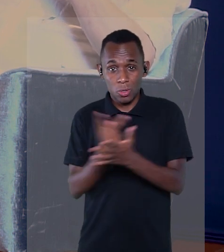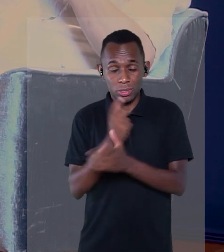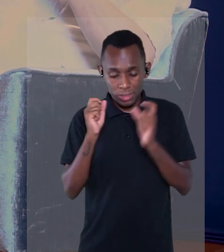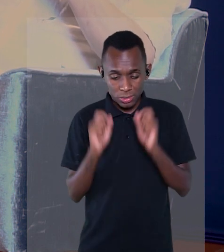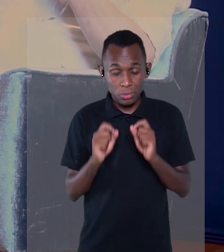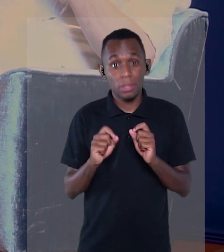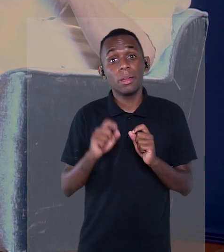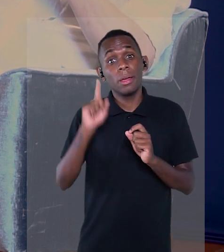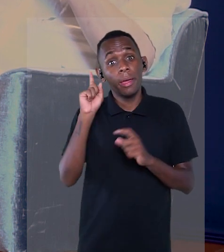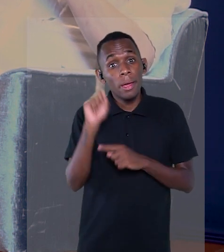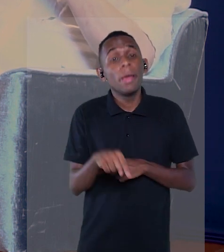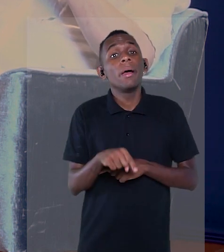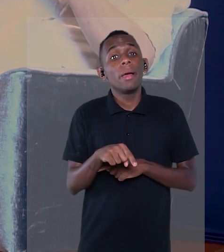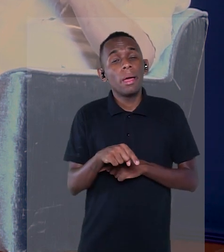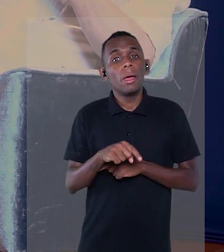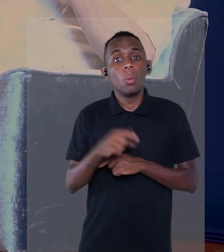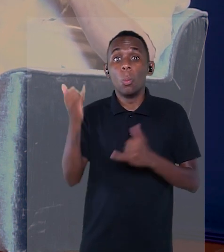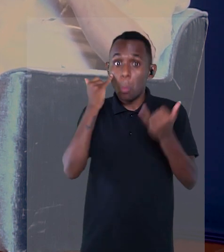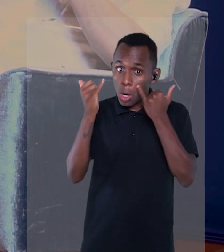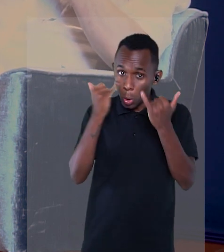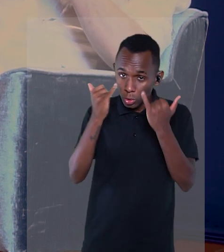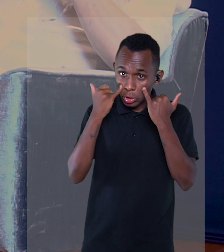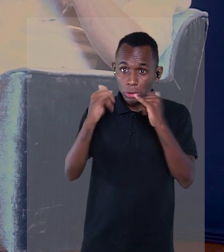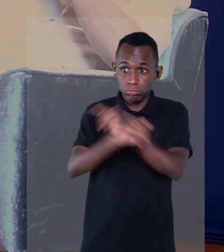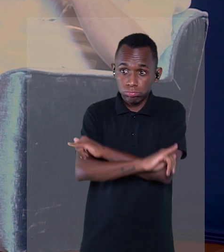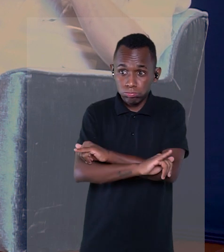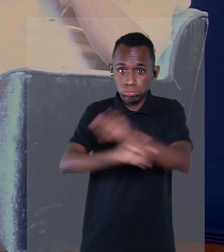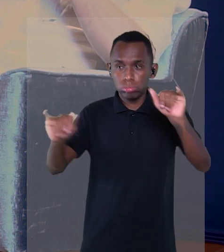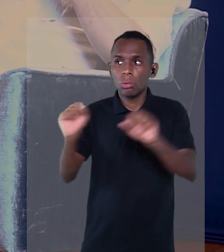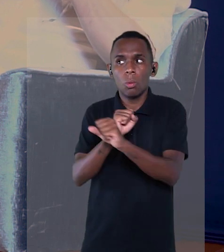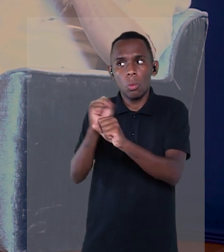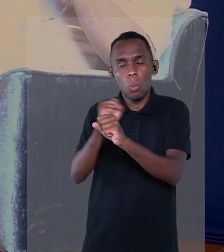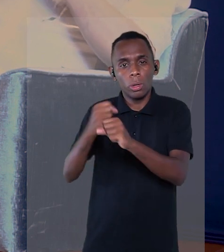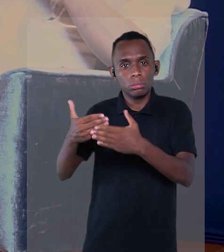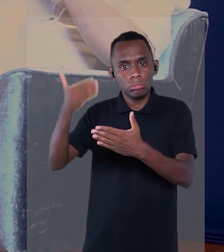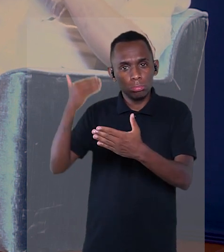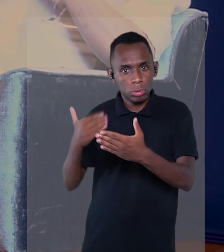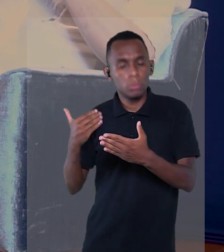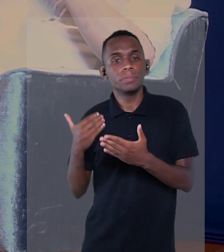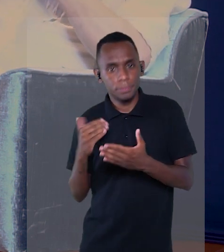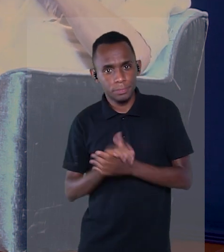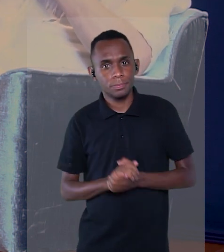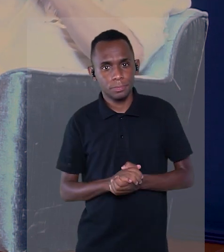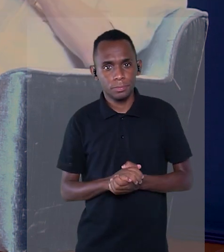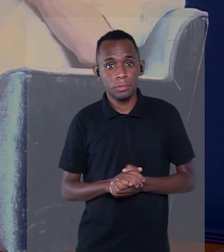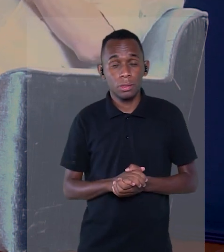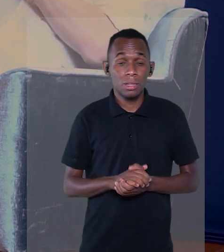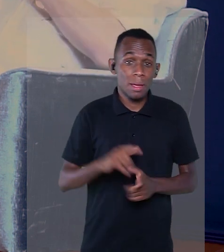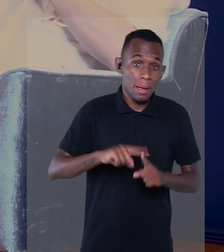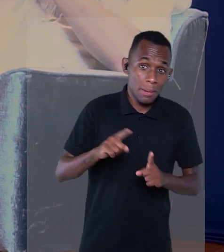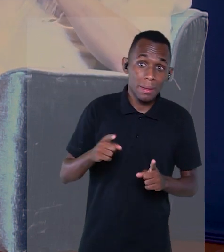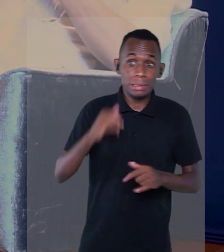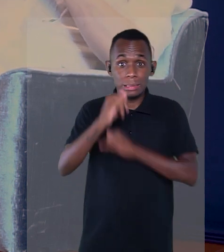isso é baseado numa notícia de alguns anos atrás, que provocou uma certa controvérsia